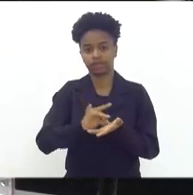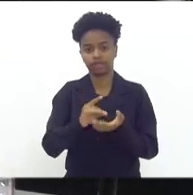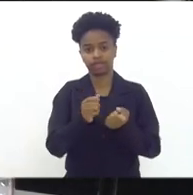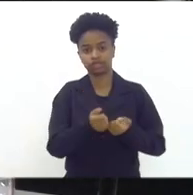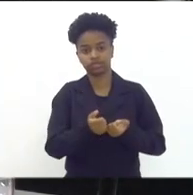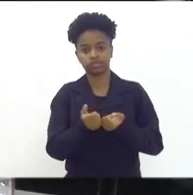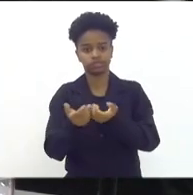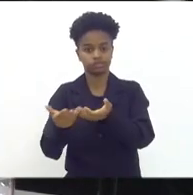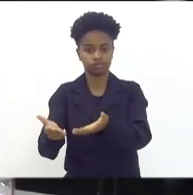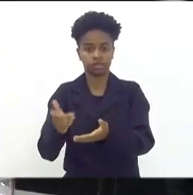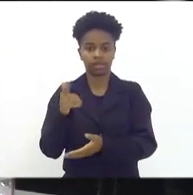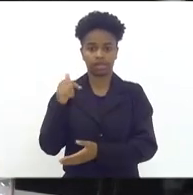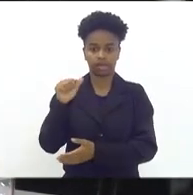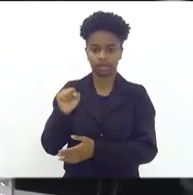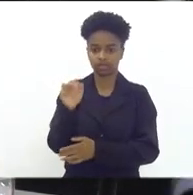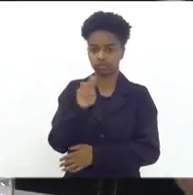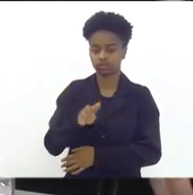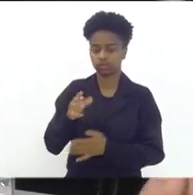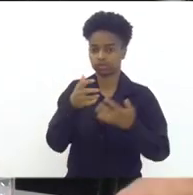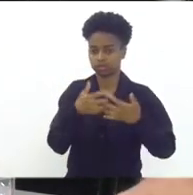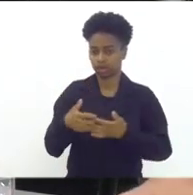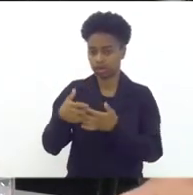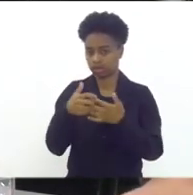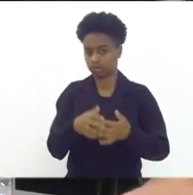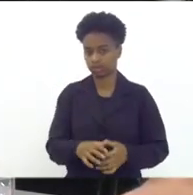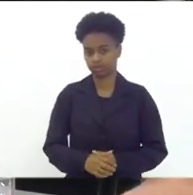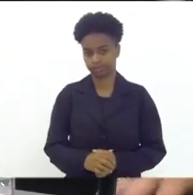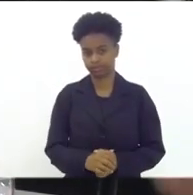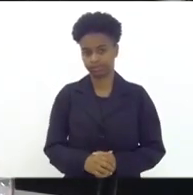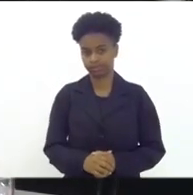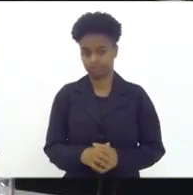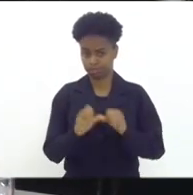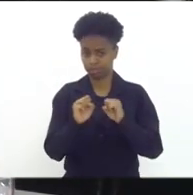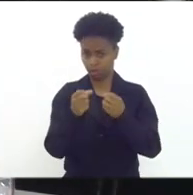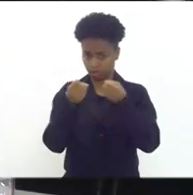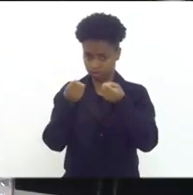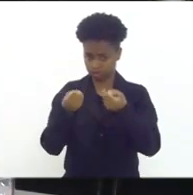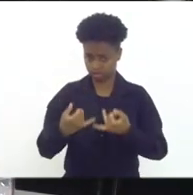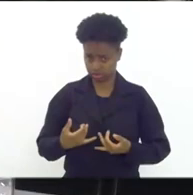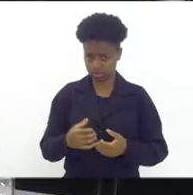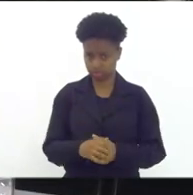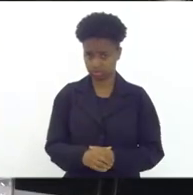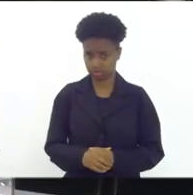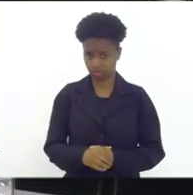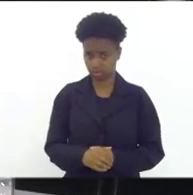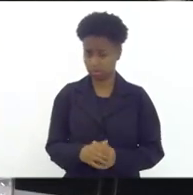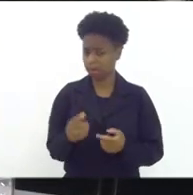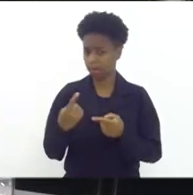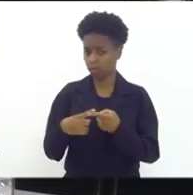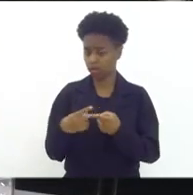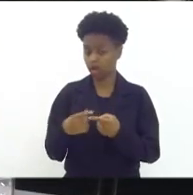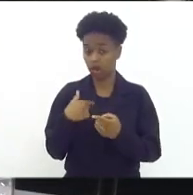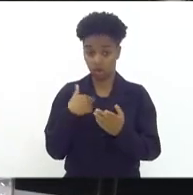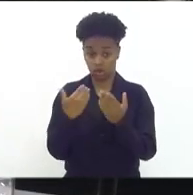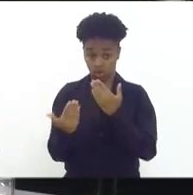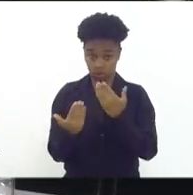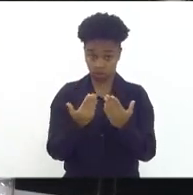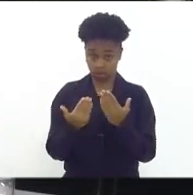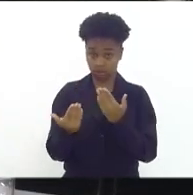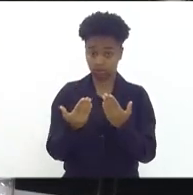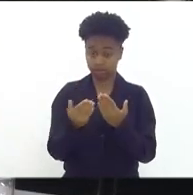carretas só pode me explicar Qual o motivo porque eu tô comparando aqui